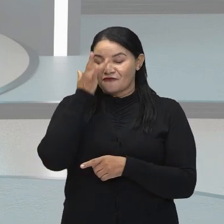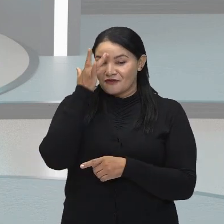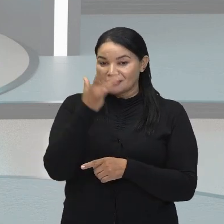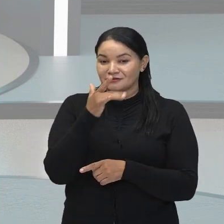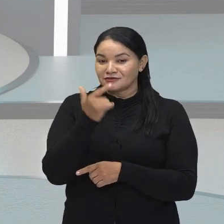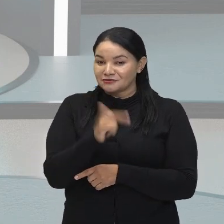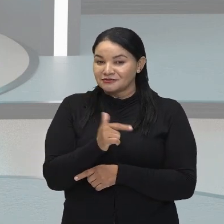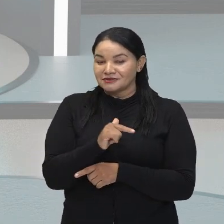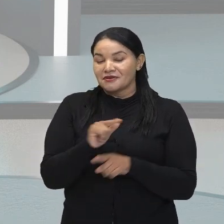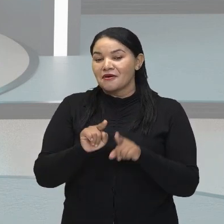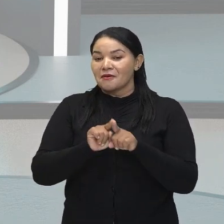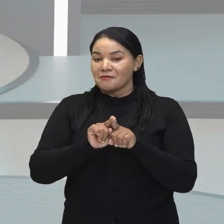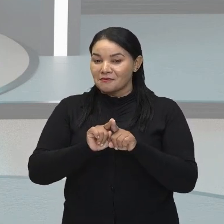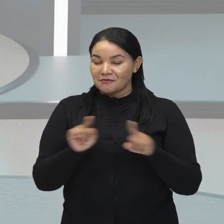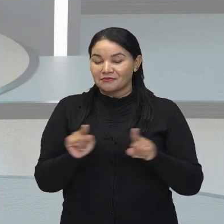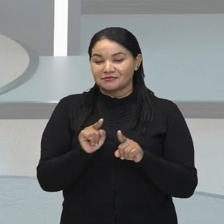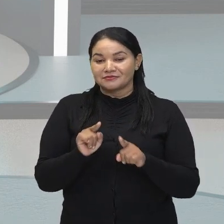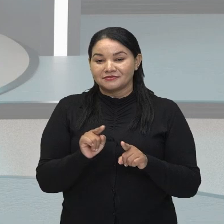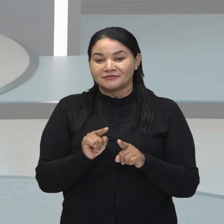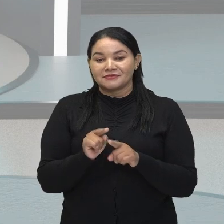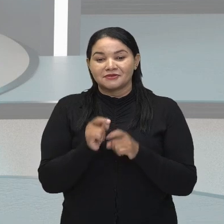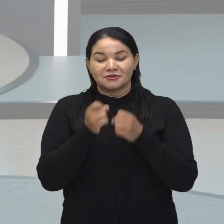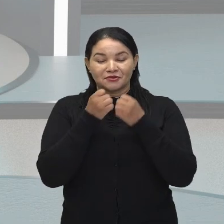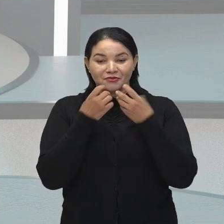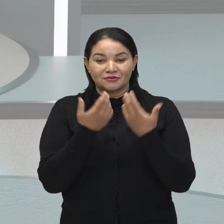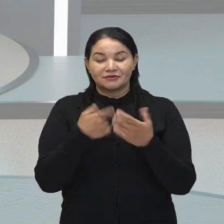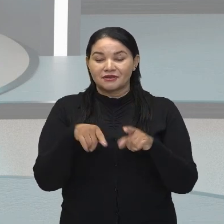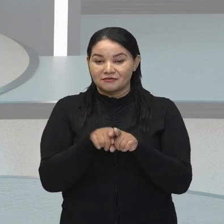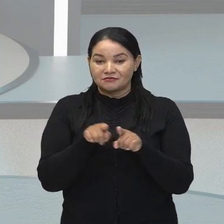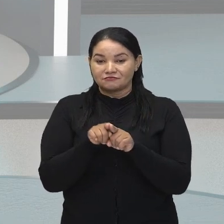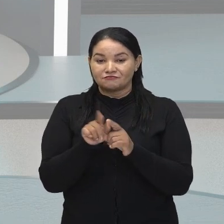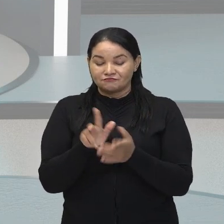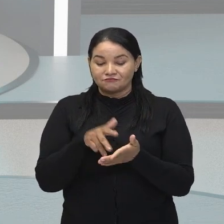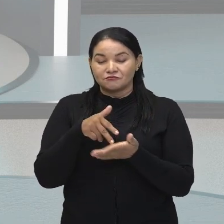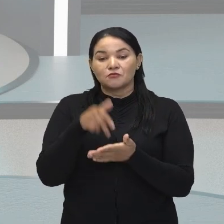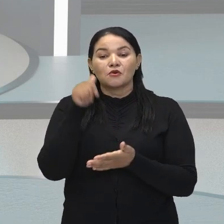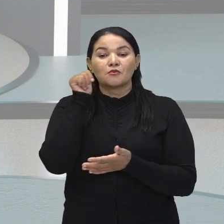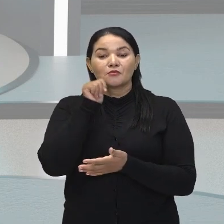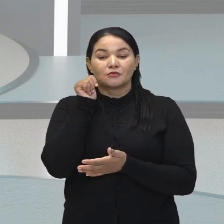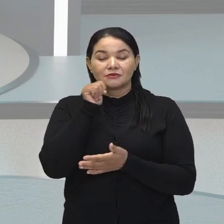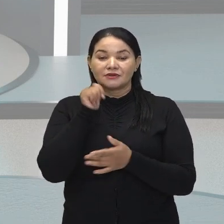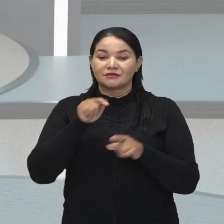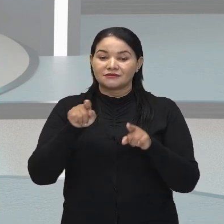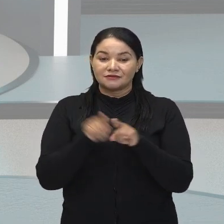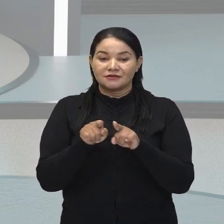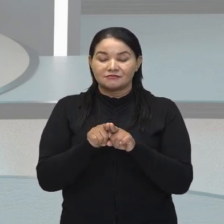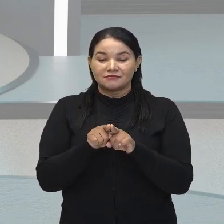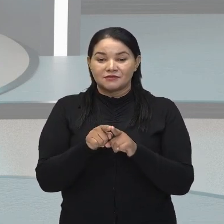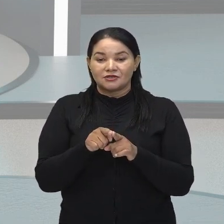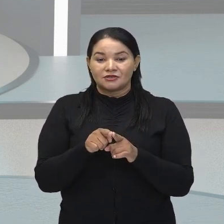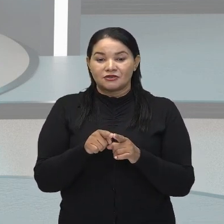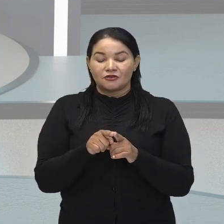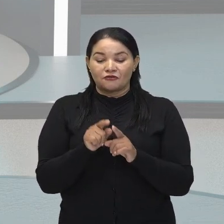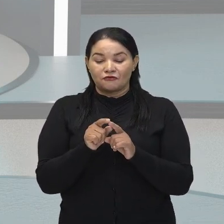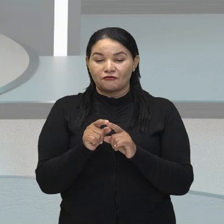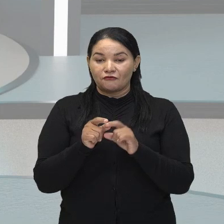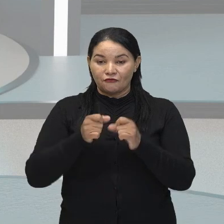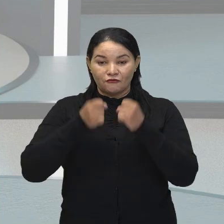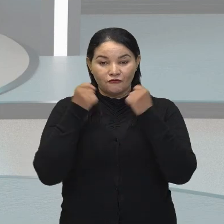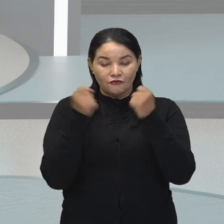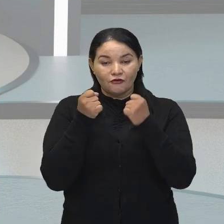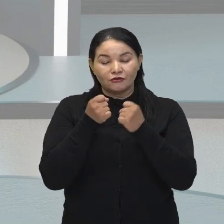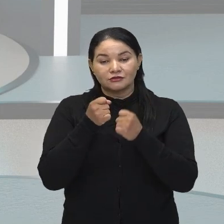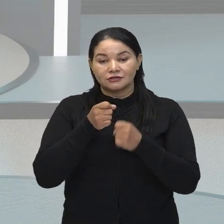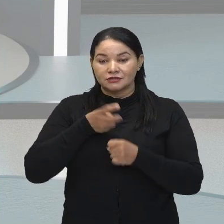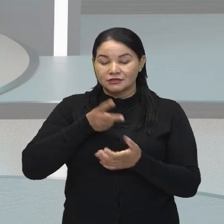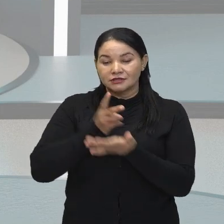nessa posição, assim como nem sempre é fácil para as mulheres serem fortes. Porém,